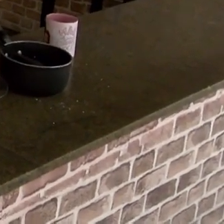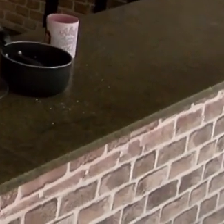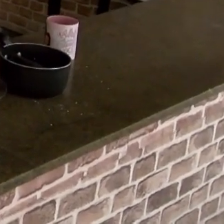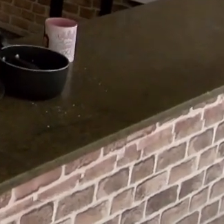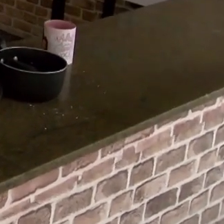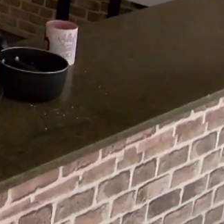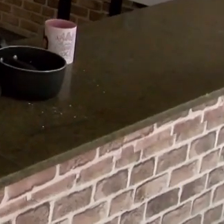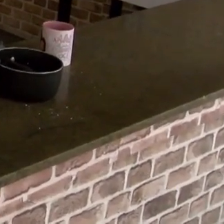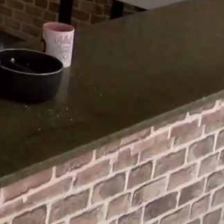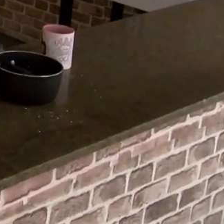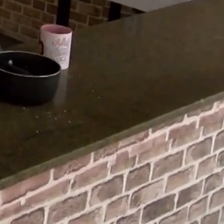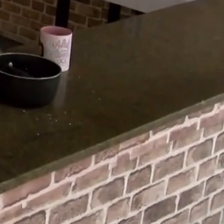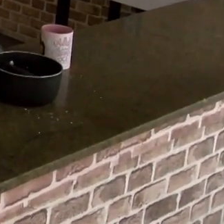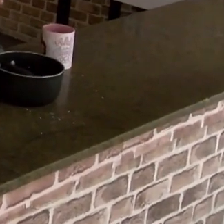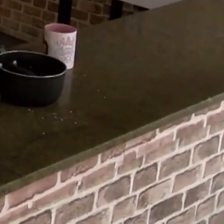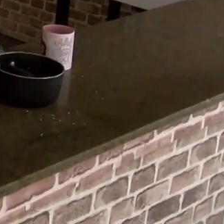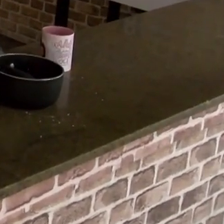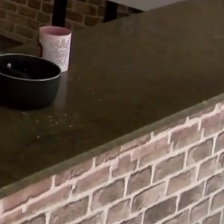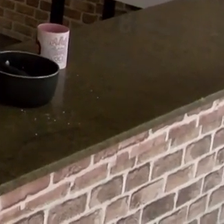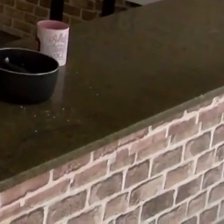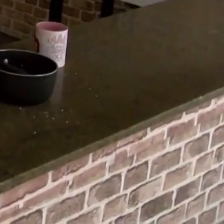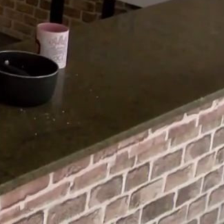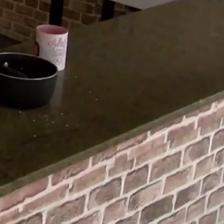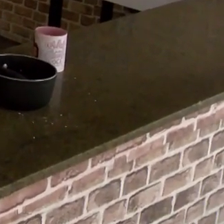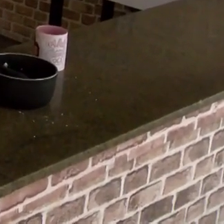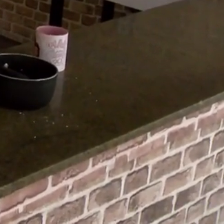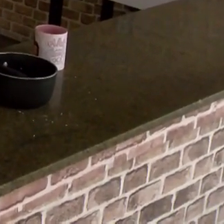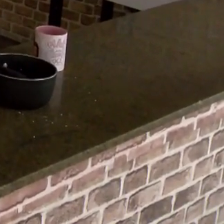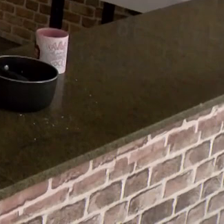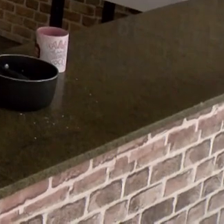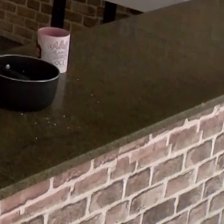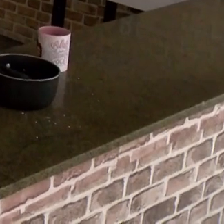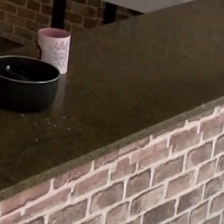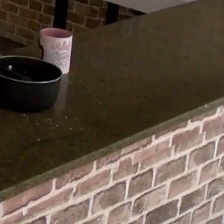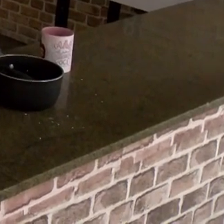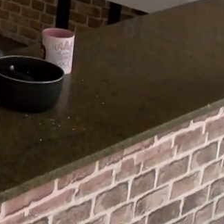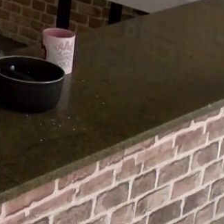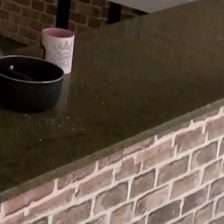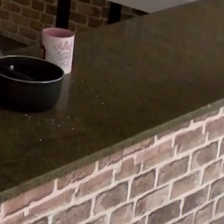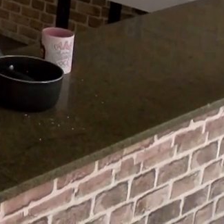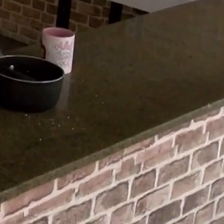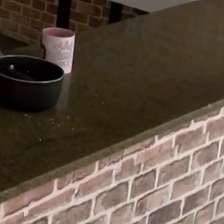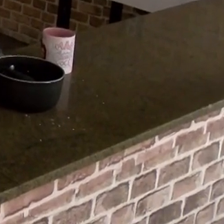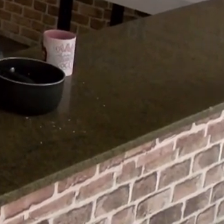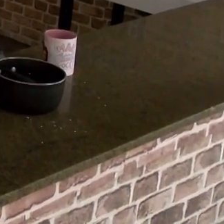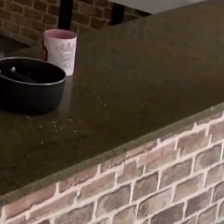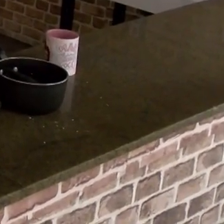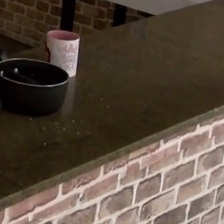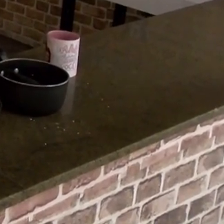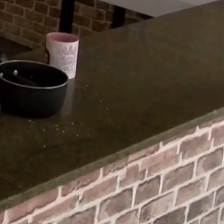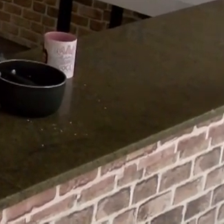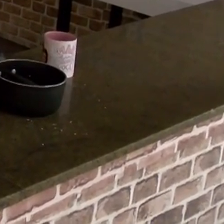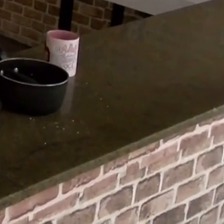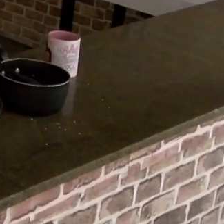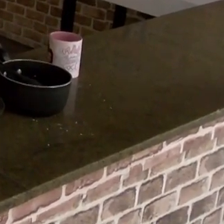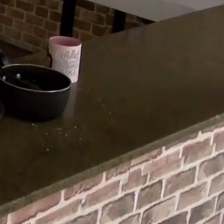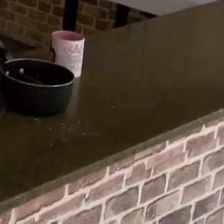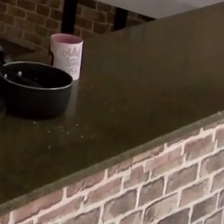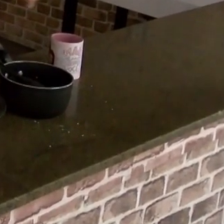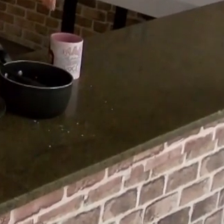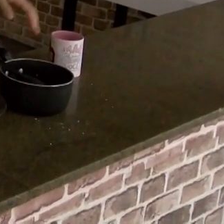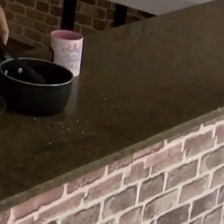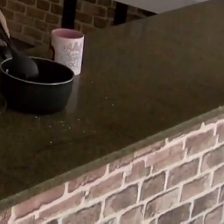pode utilizar o fogão, nem faca, né? Porque pode ser perigoso e ocasionar